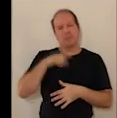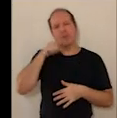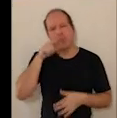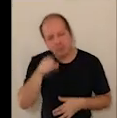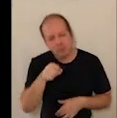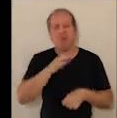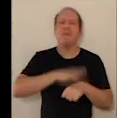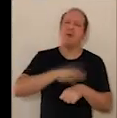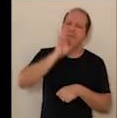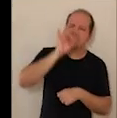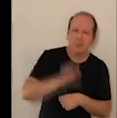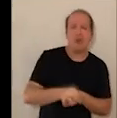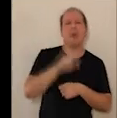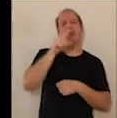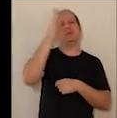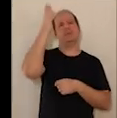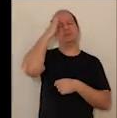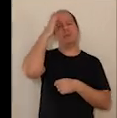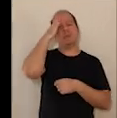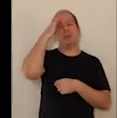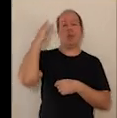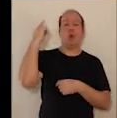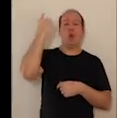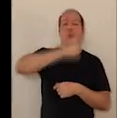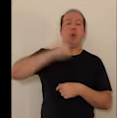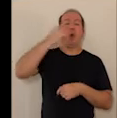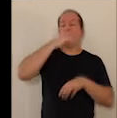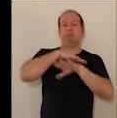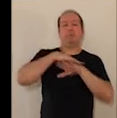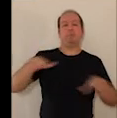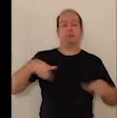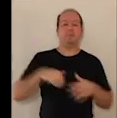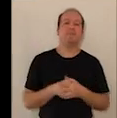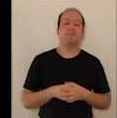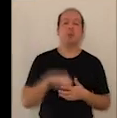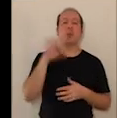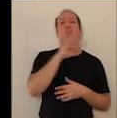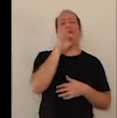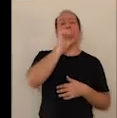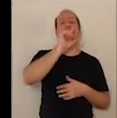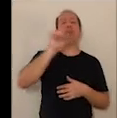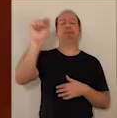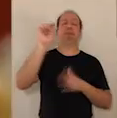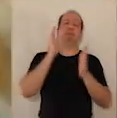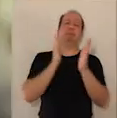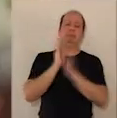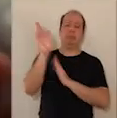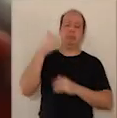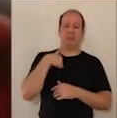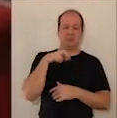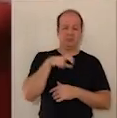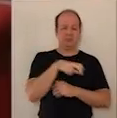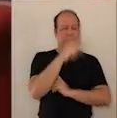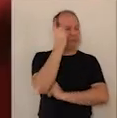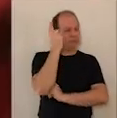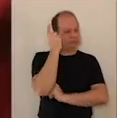ao dinheiro. Vejo-lhe em uma hora. Mosca sai rápido. Corvino caminha acabrunhado para